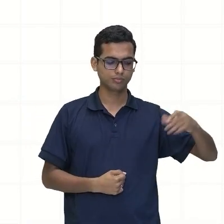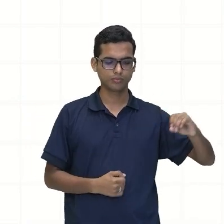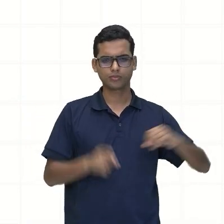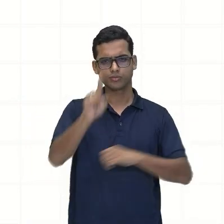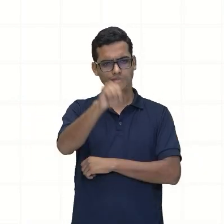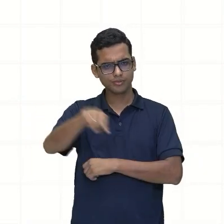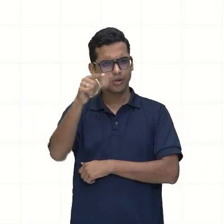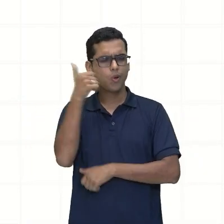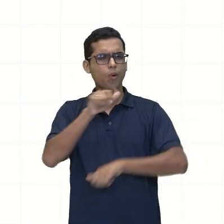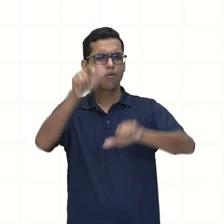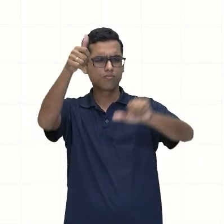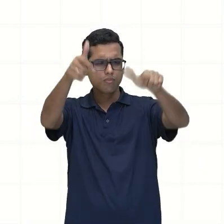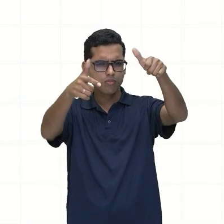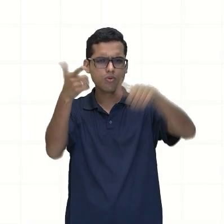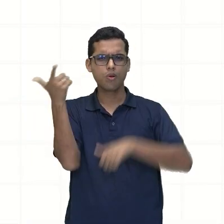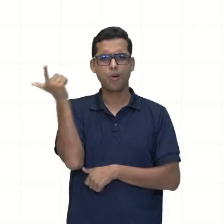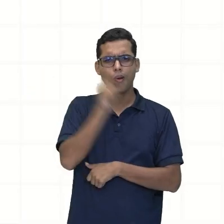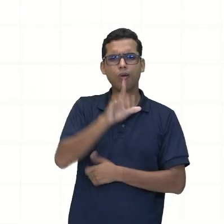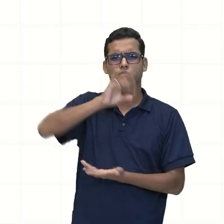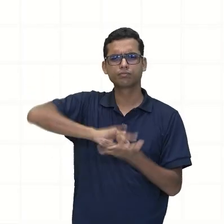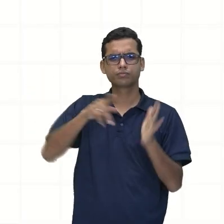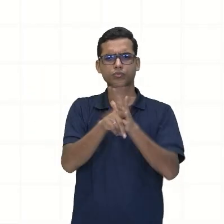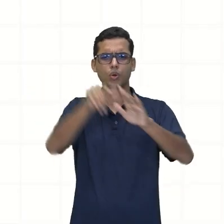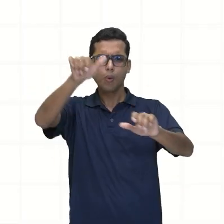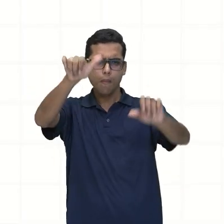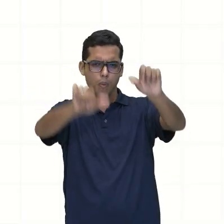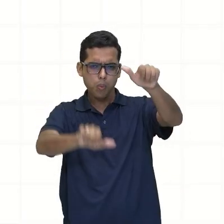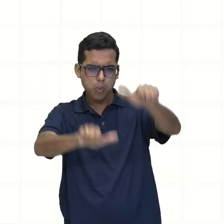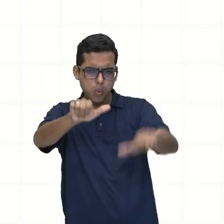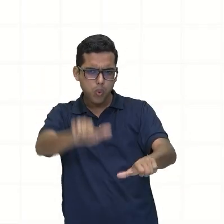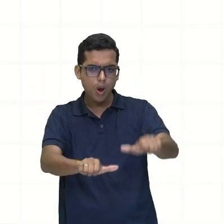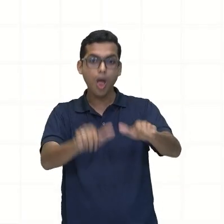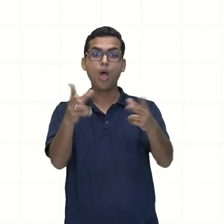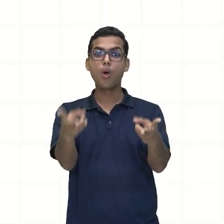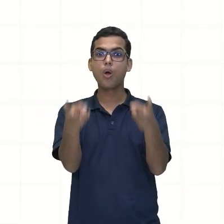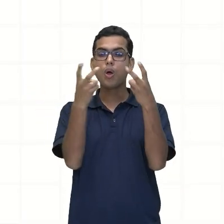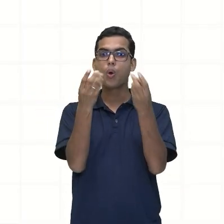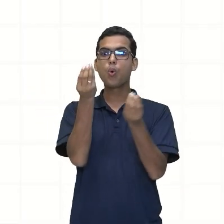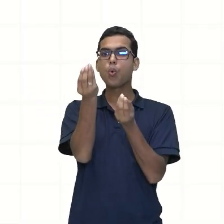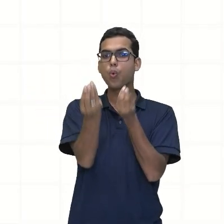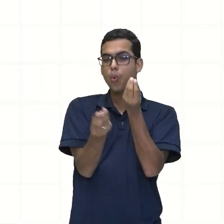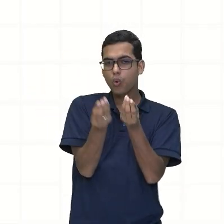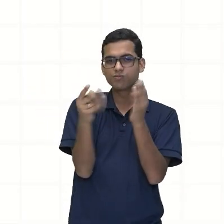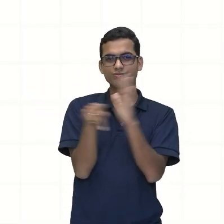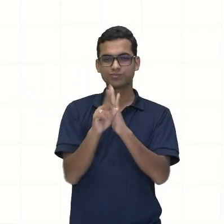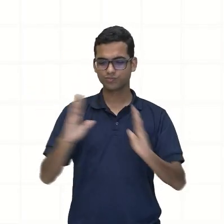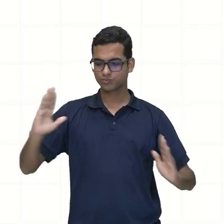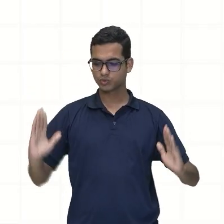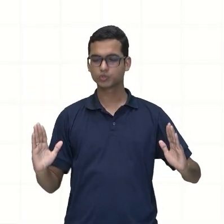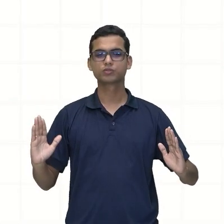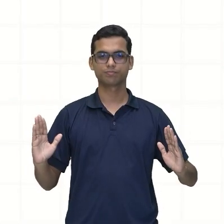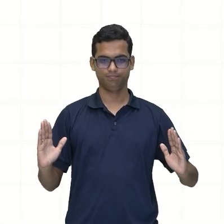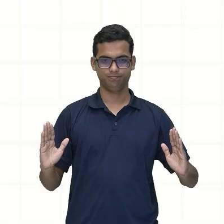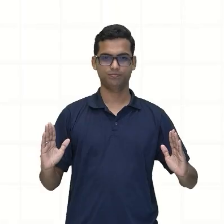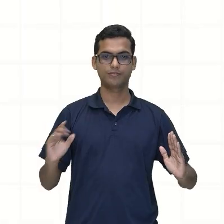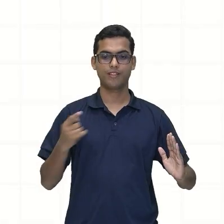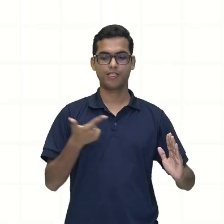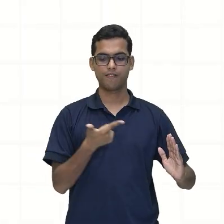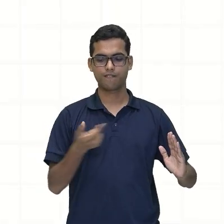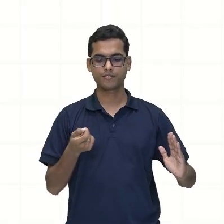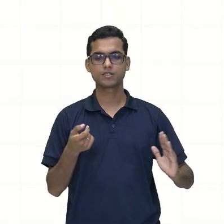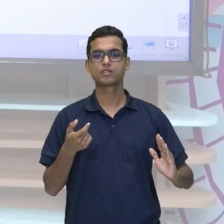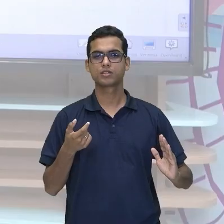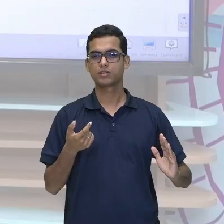analisarem e perceberem apenas com uma mudança de 2 décadas, certo? De 1950